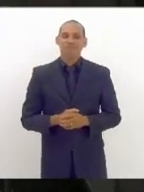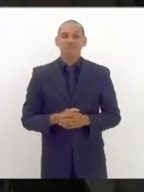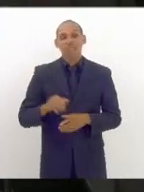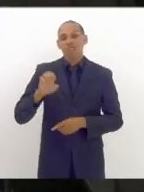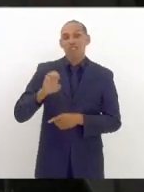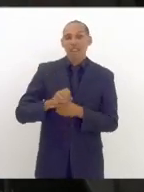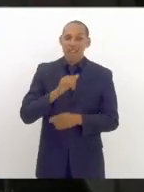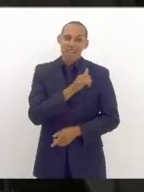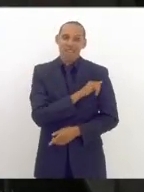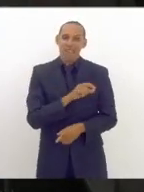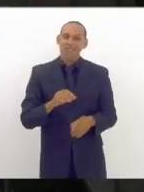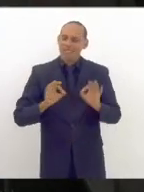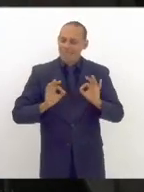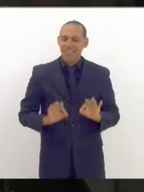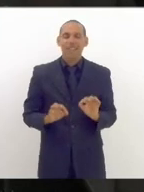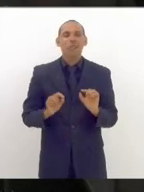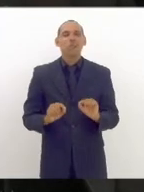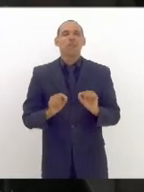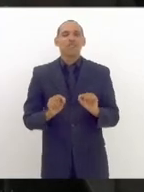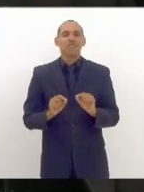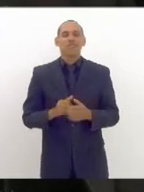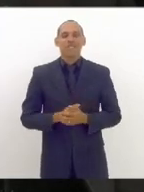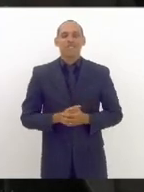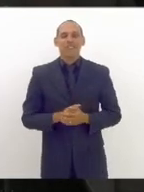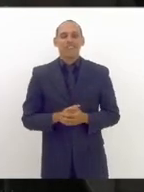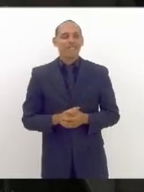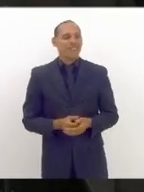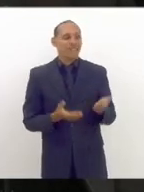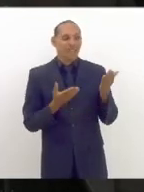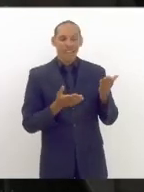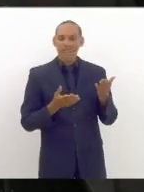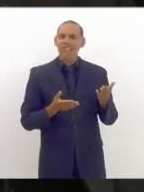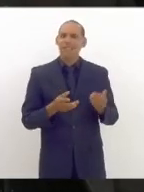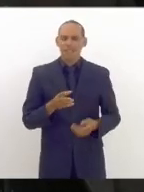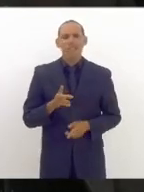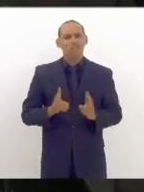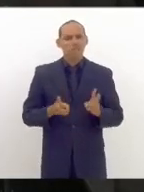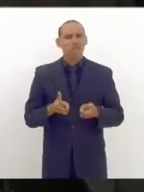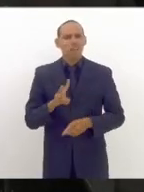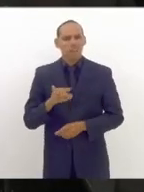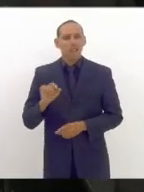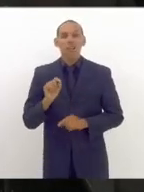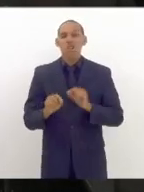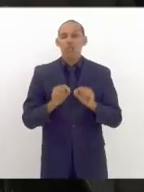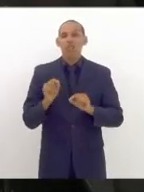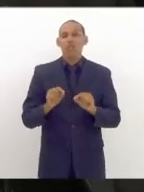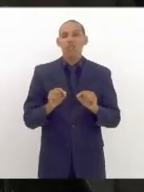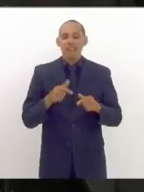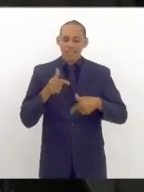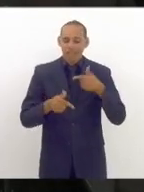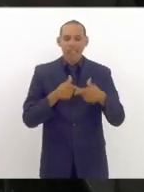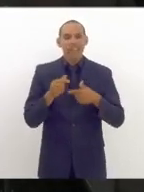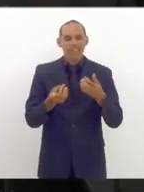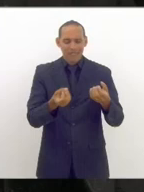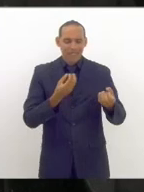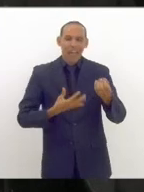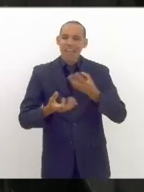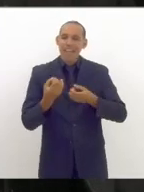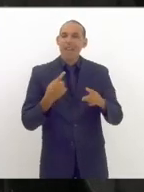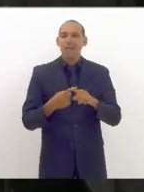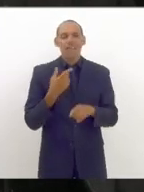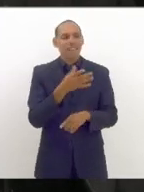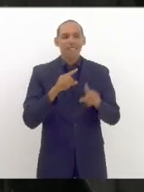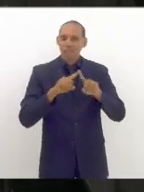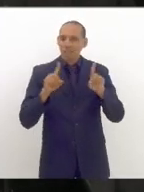Estado do Rio de Janeiro, com certeza, que ele continuará como nosso prestador de serviço, porque é um